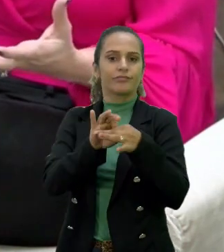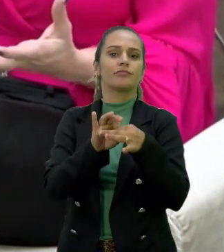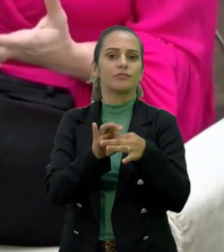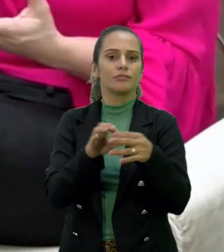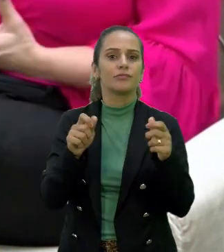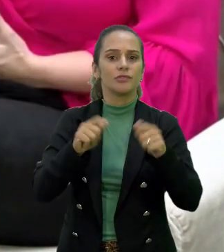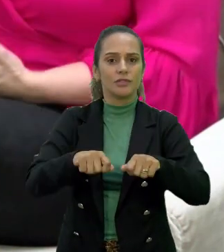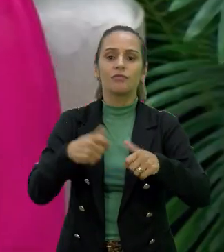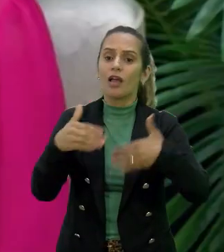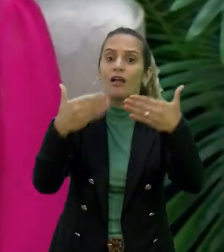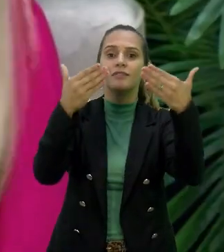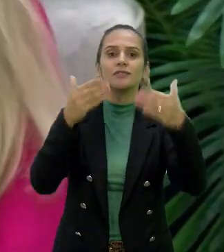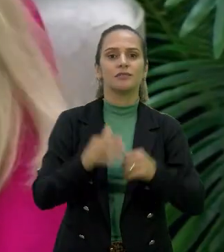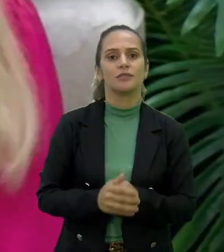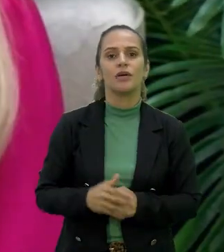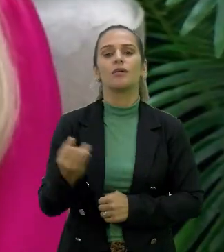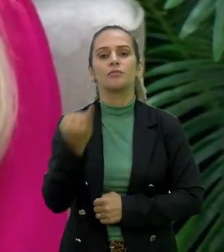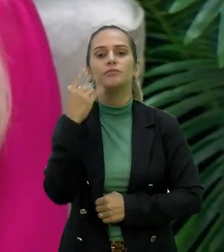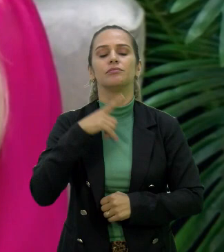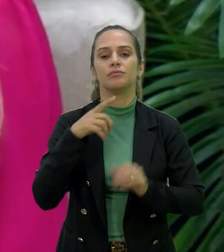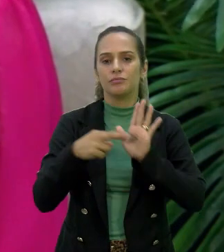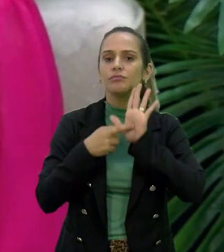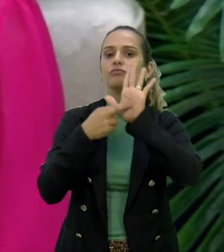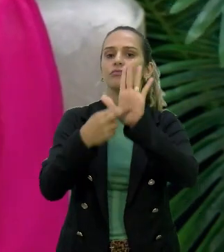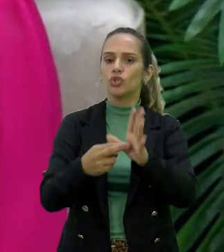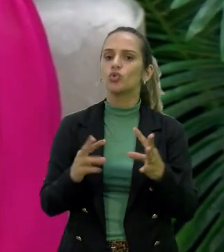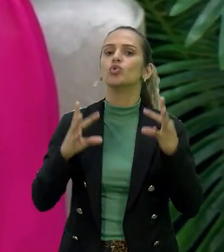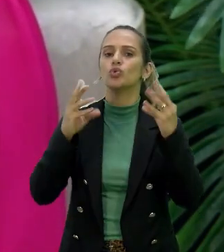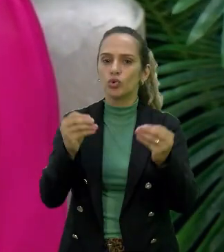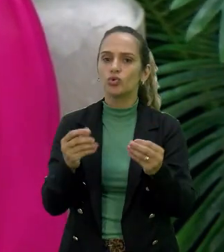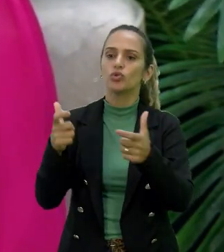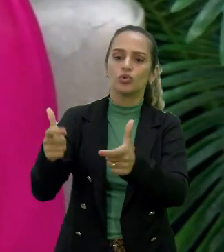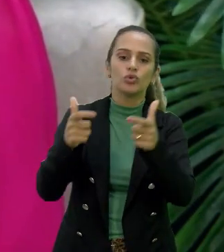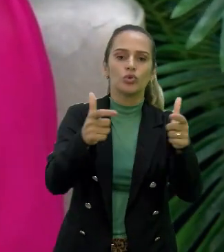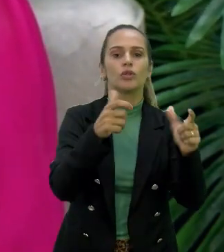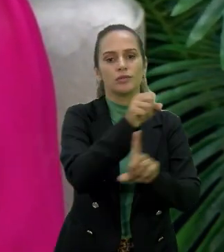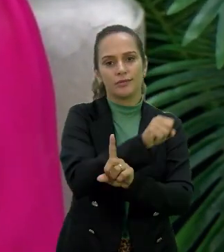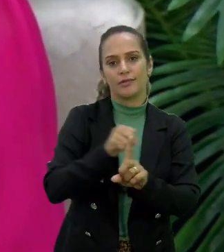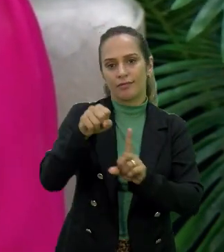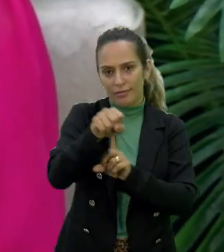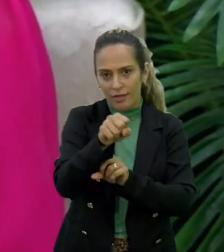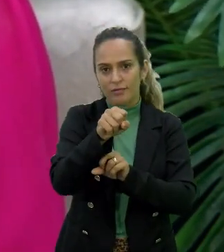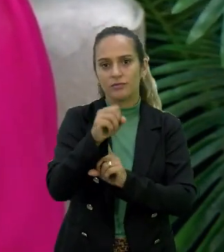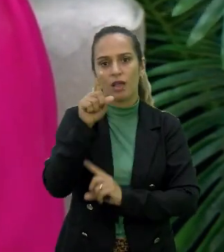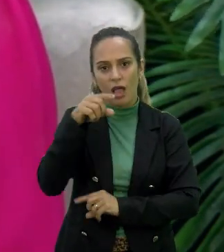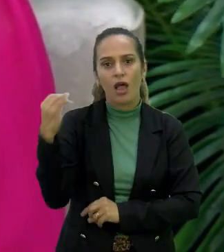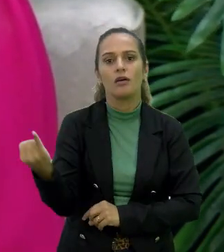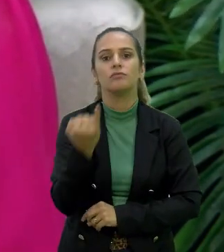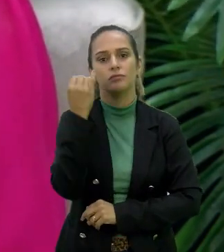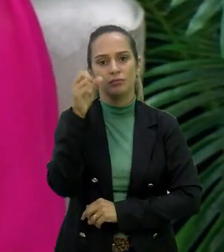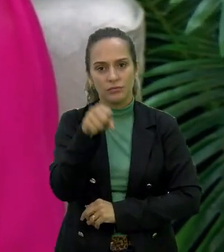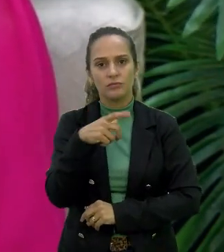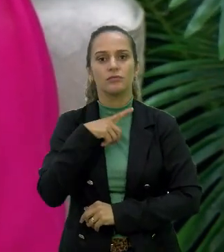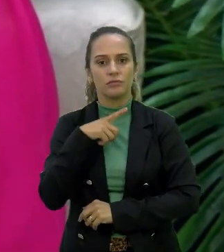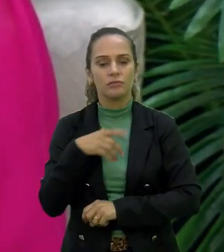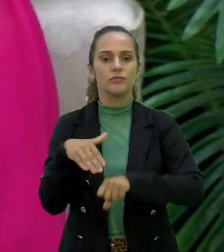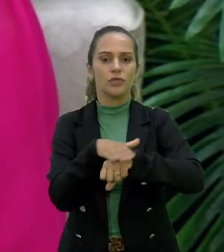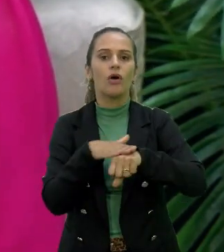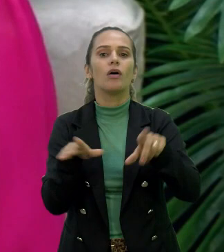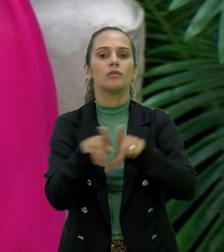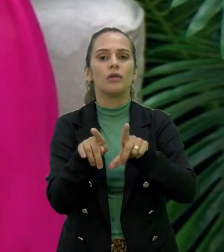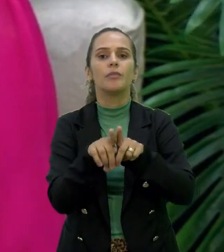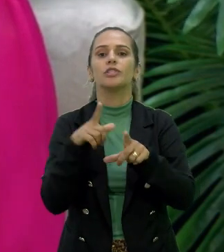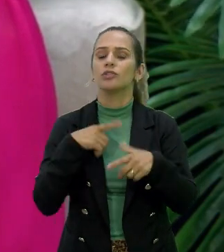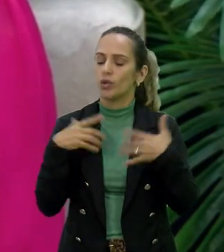completam então é muito importante que a gente tenha representatividade em todos os setores da sociedade então é importante sim que a gente